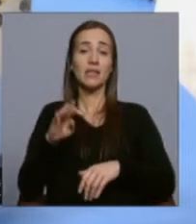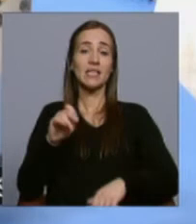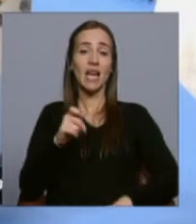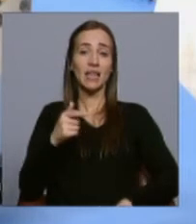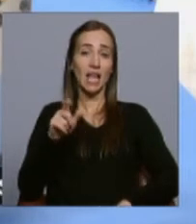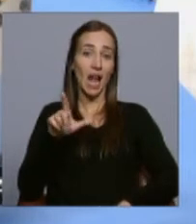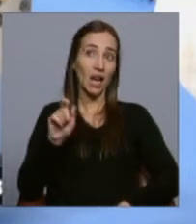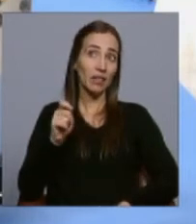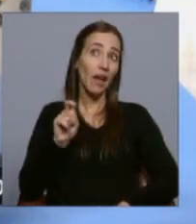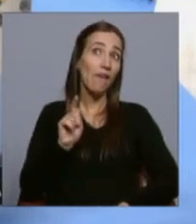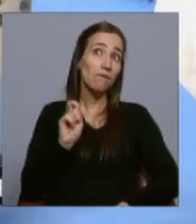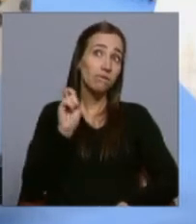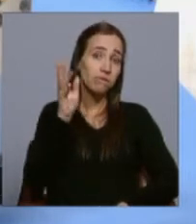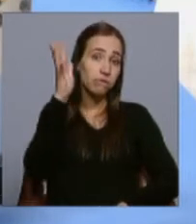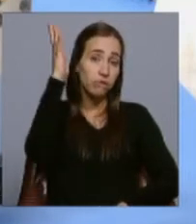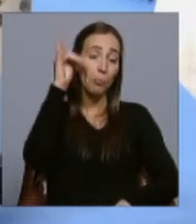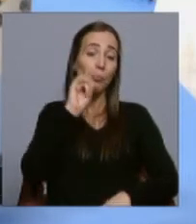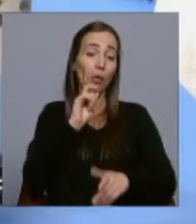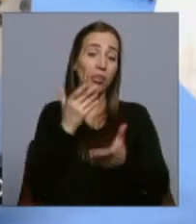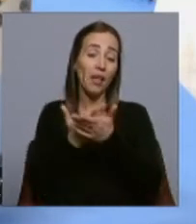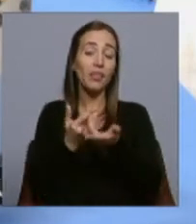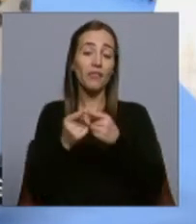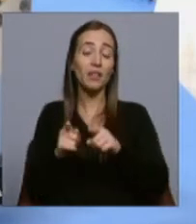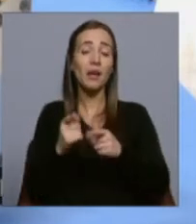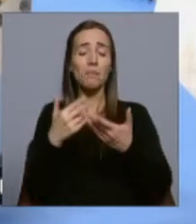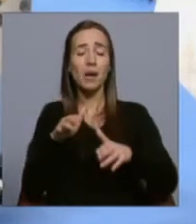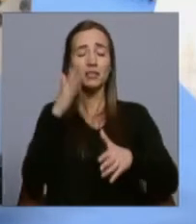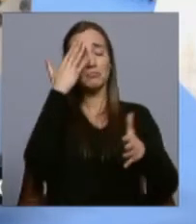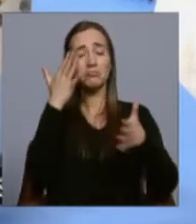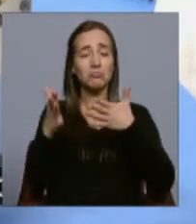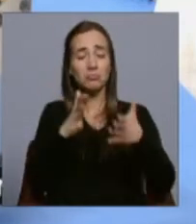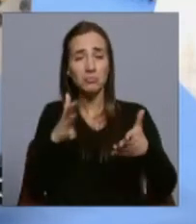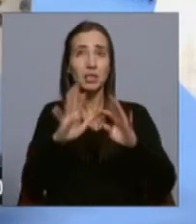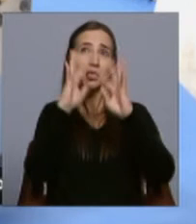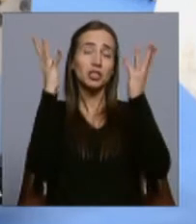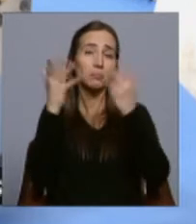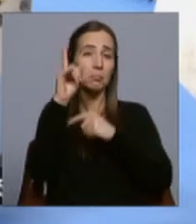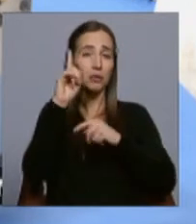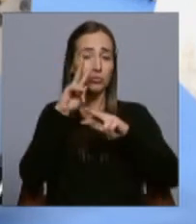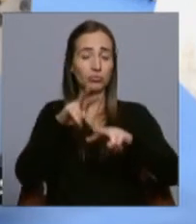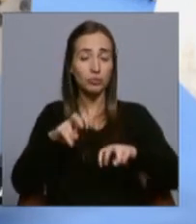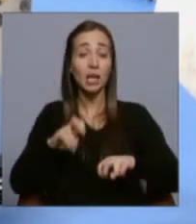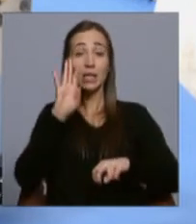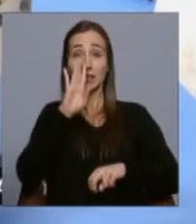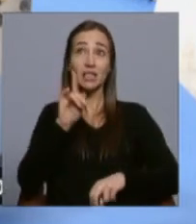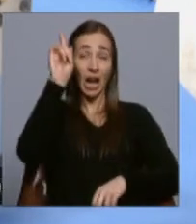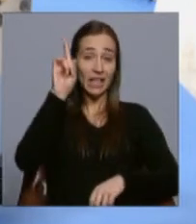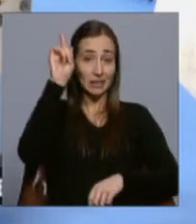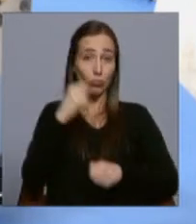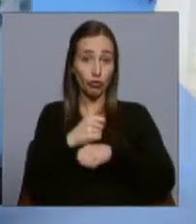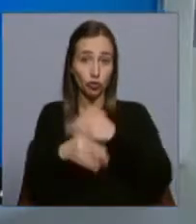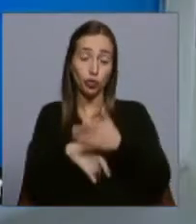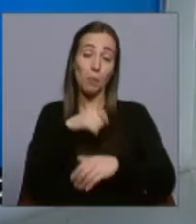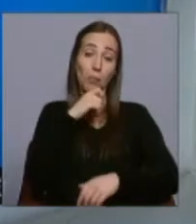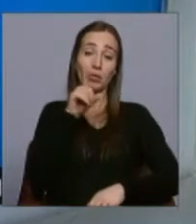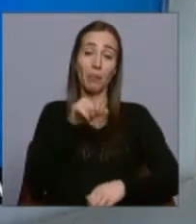olha, Daniel, como é tudo mais ou menos previsível na exploração espacial, se esta tecnologia resultar no espaço, quer dizer, pode revolucionar também